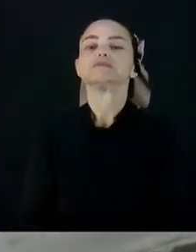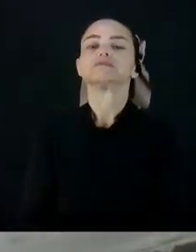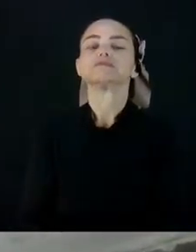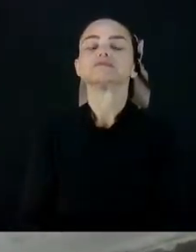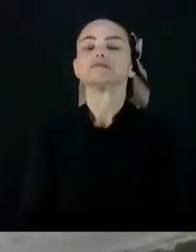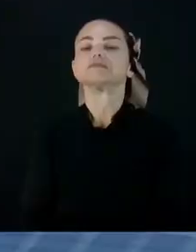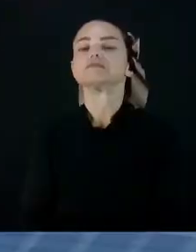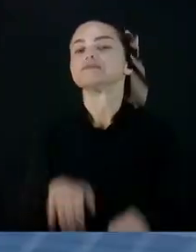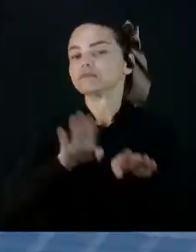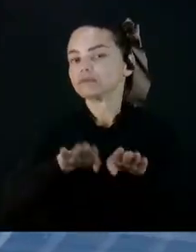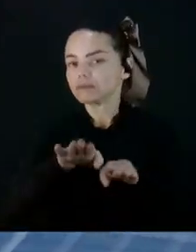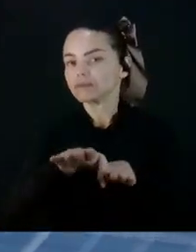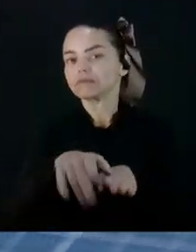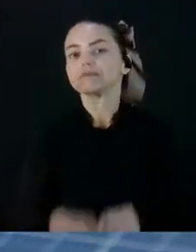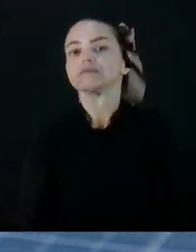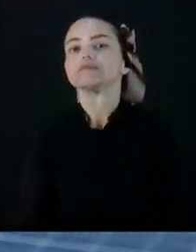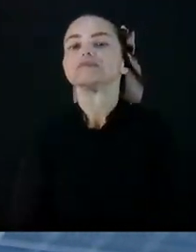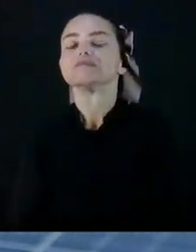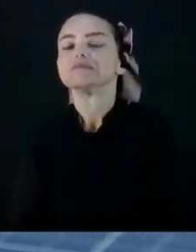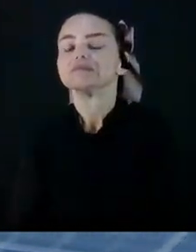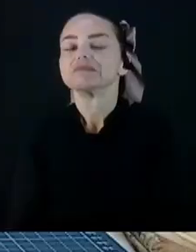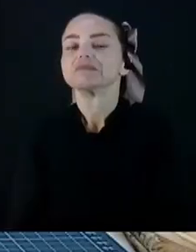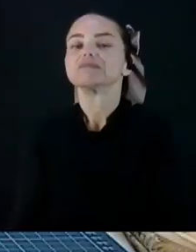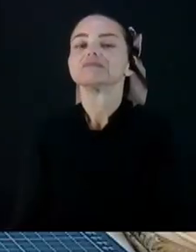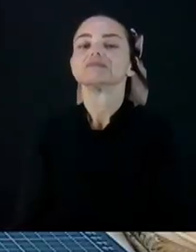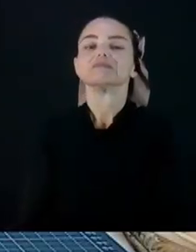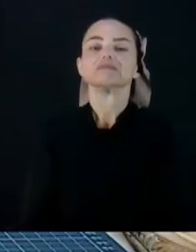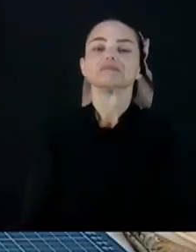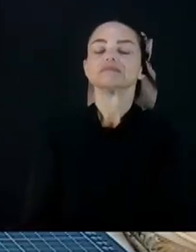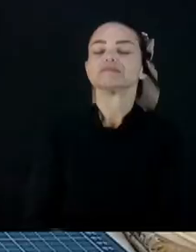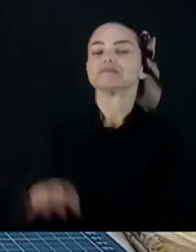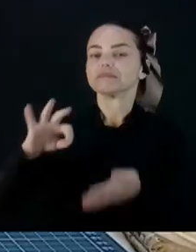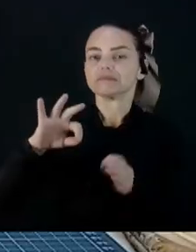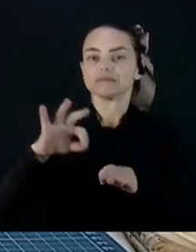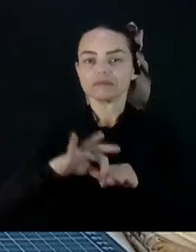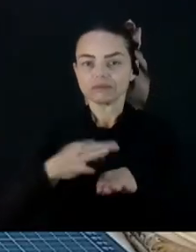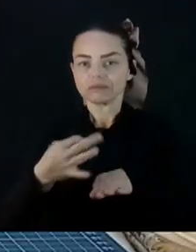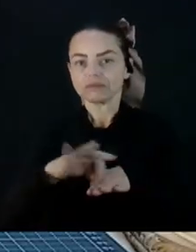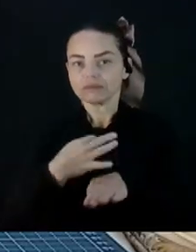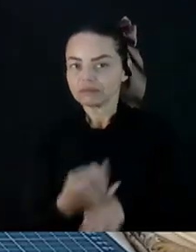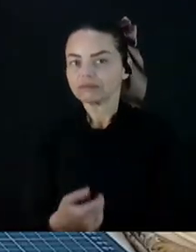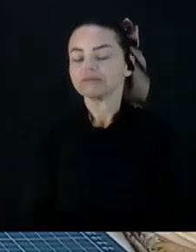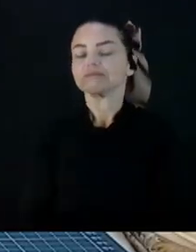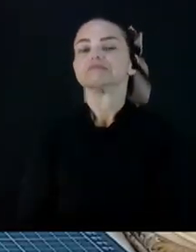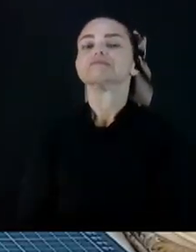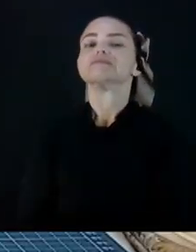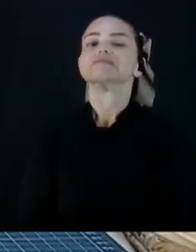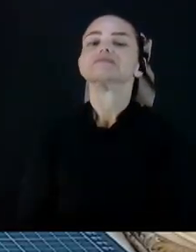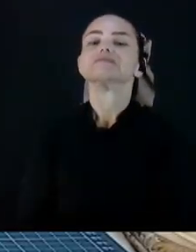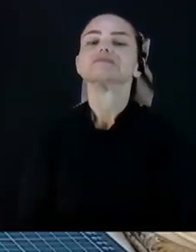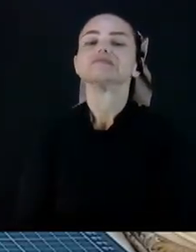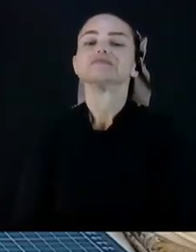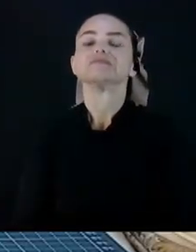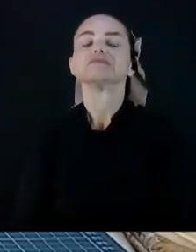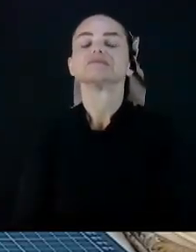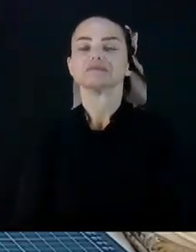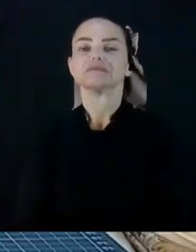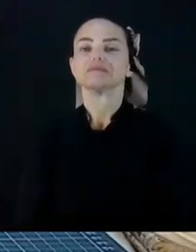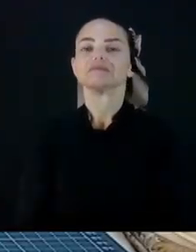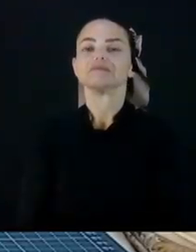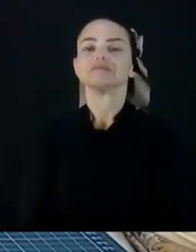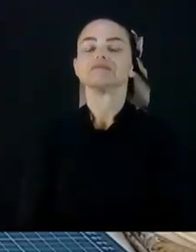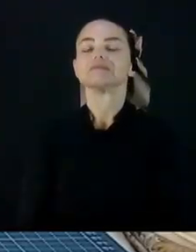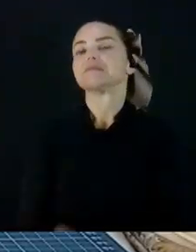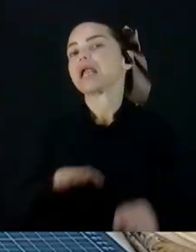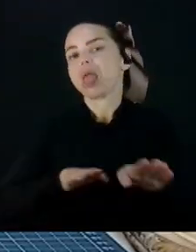Alfinetem as peças, podem alfinetar para o tecido não dançar. pode alfinetar toda... Pode alfinetar toda a